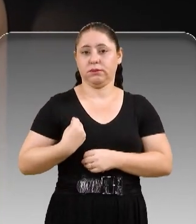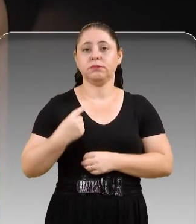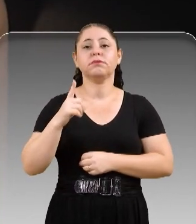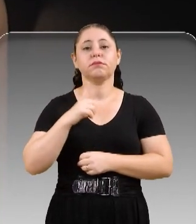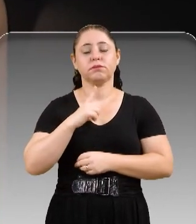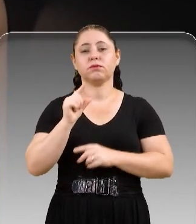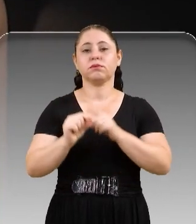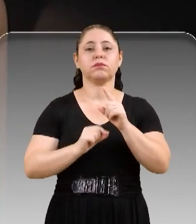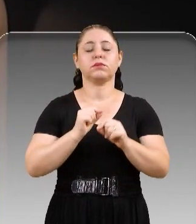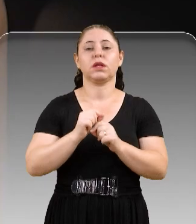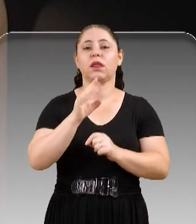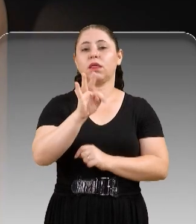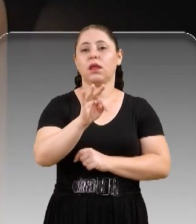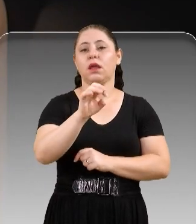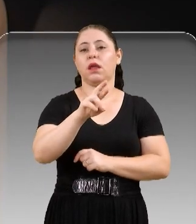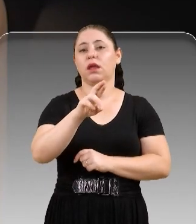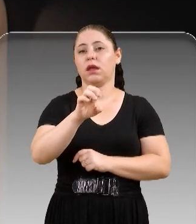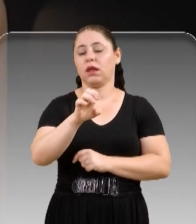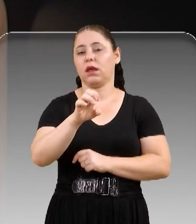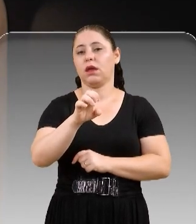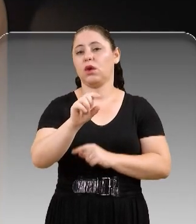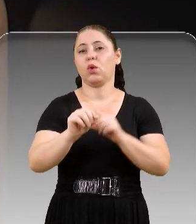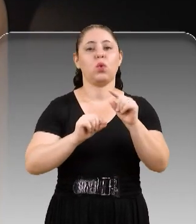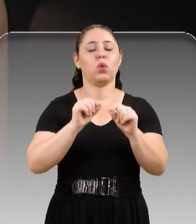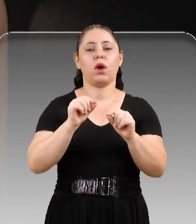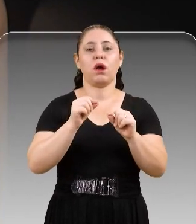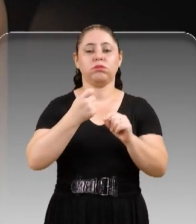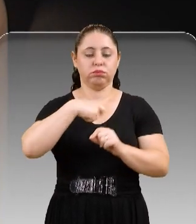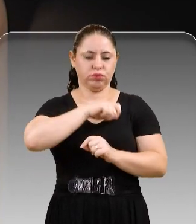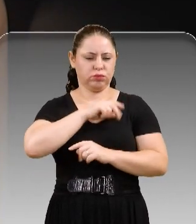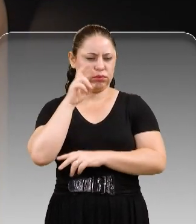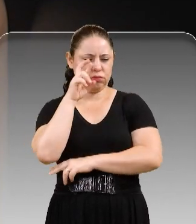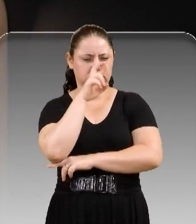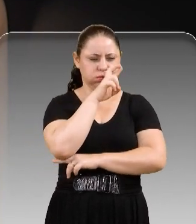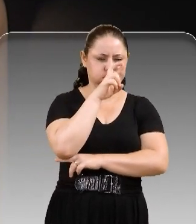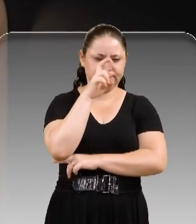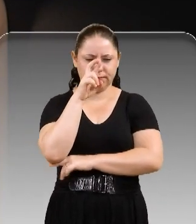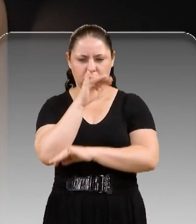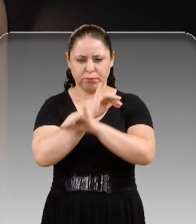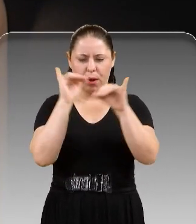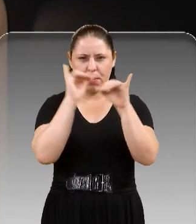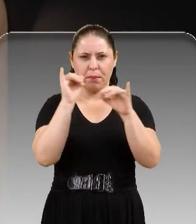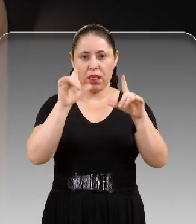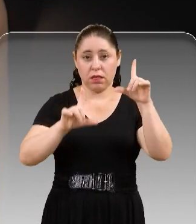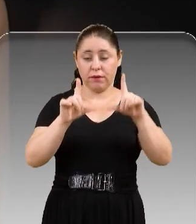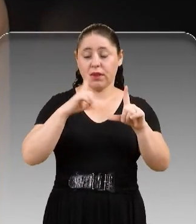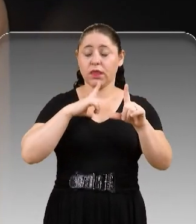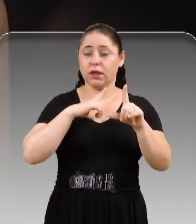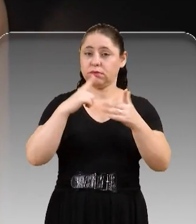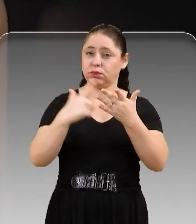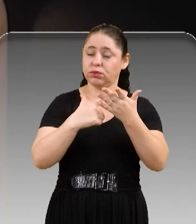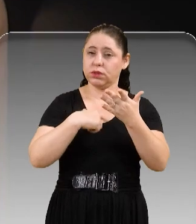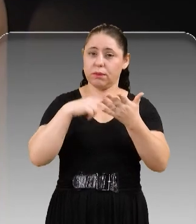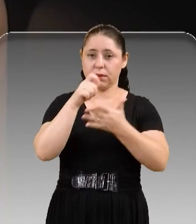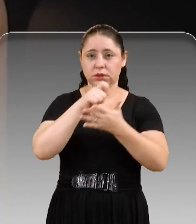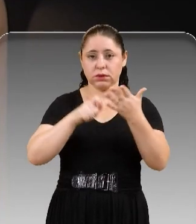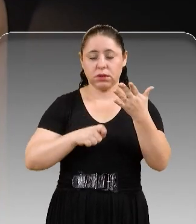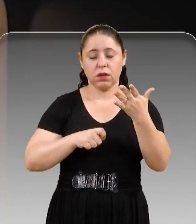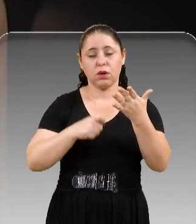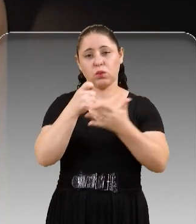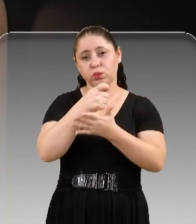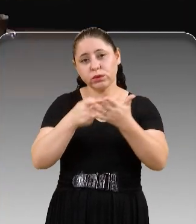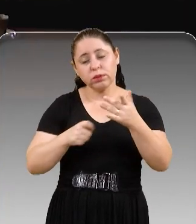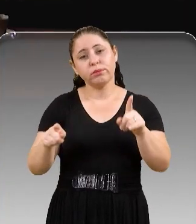participei do TRE na condição de fiscal da propaganda eleitoral, e isso me incentivou a escrever um livro também sobre a